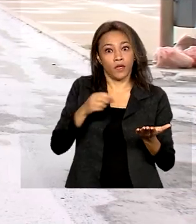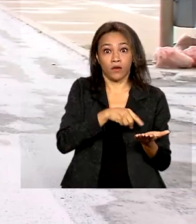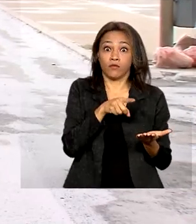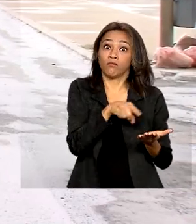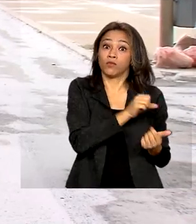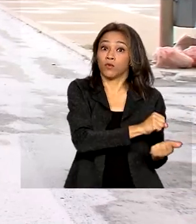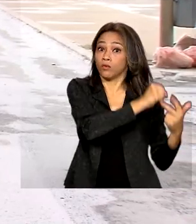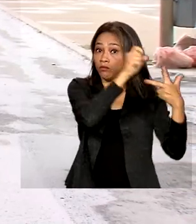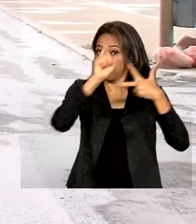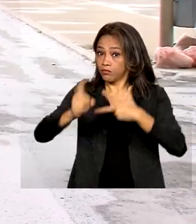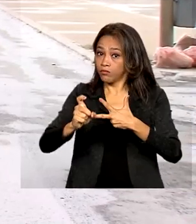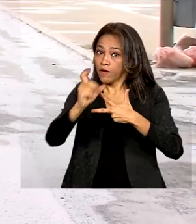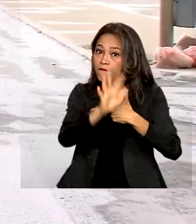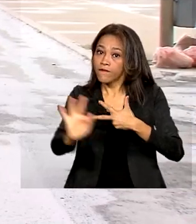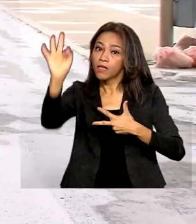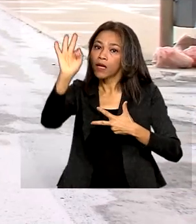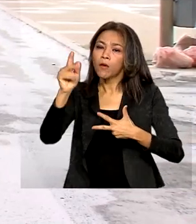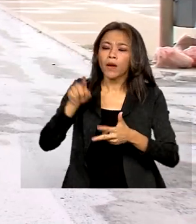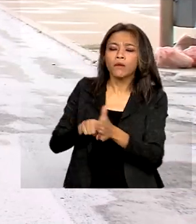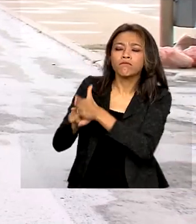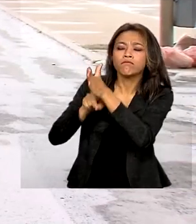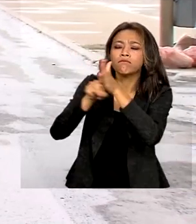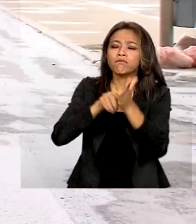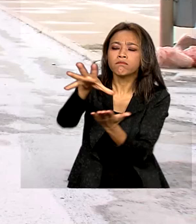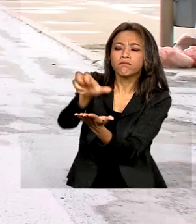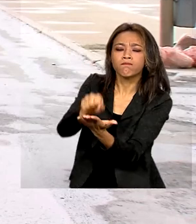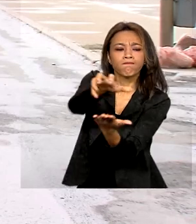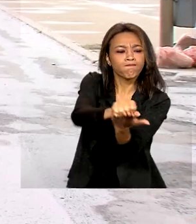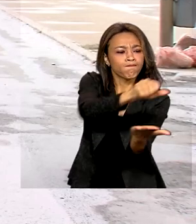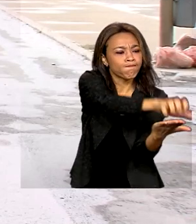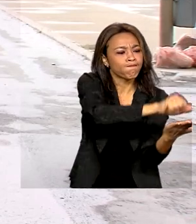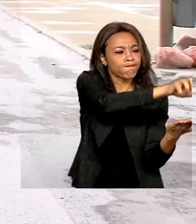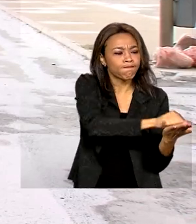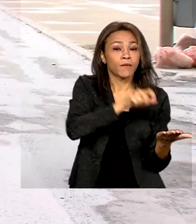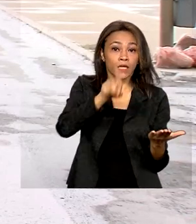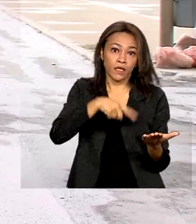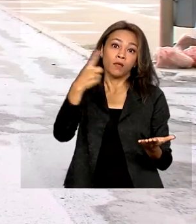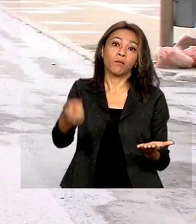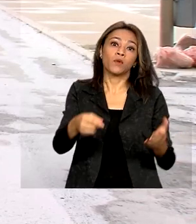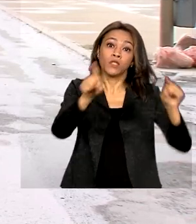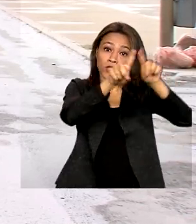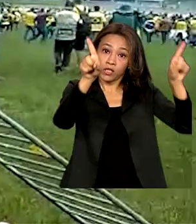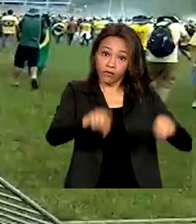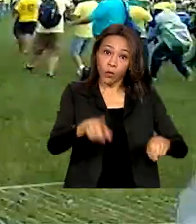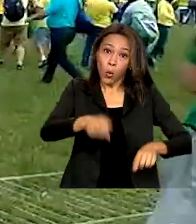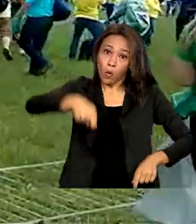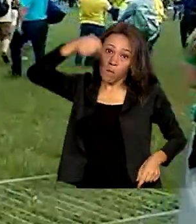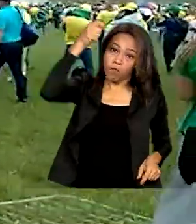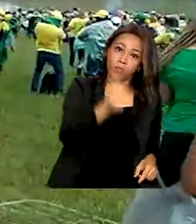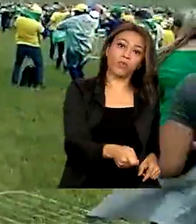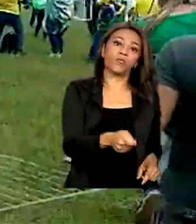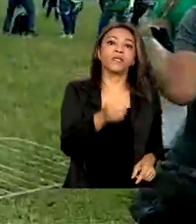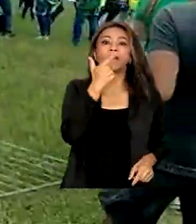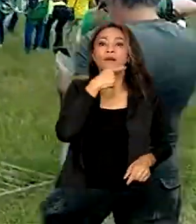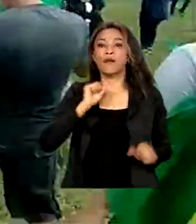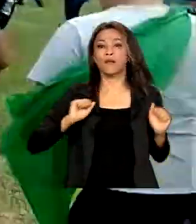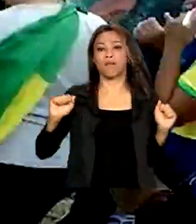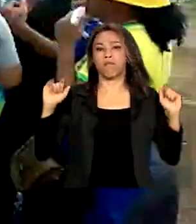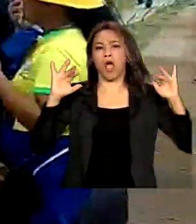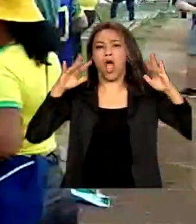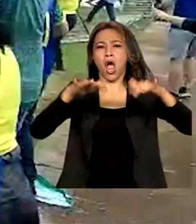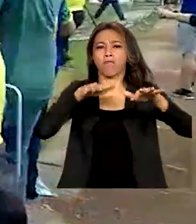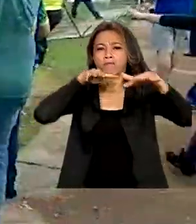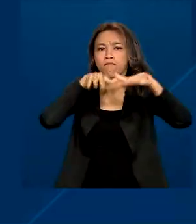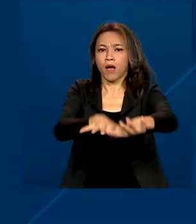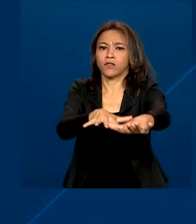à apuração dos fatos e punir exemplarmente os servidores públicos federais que tiverem participado dos atos de vandalismo.